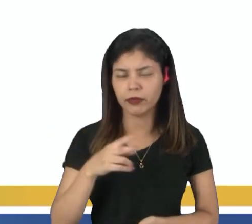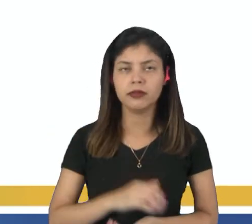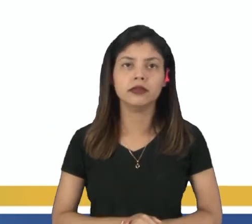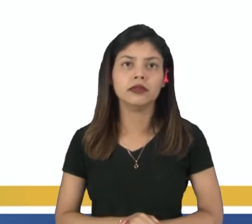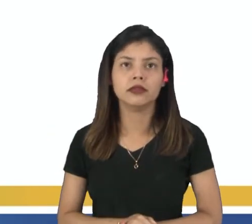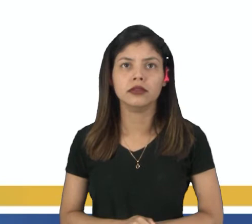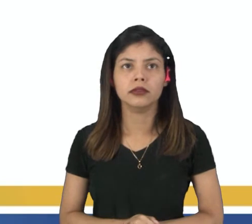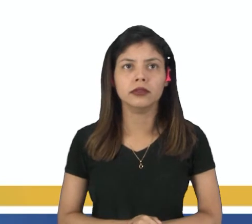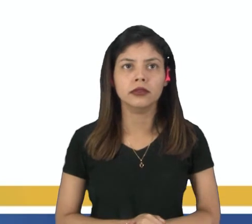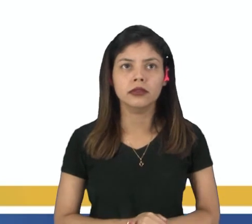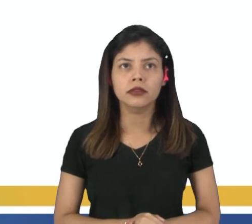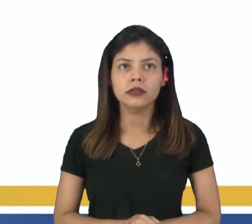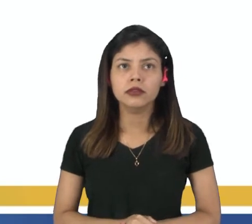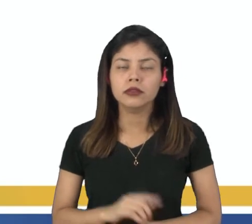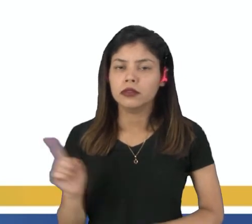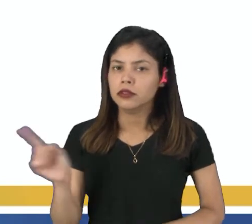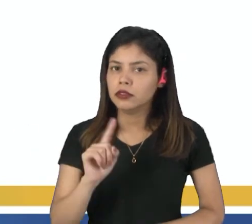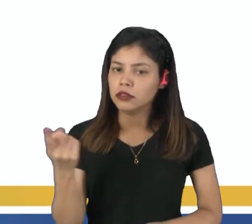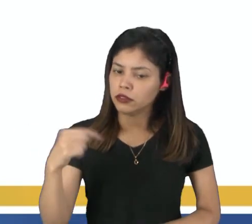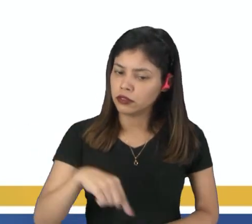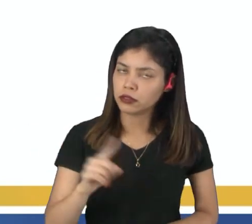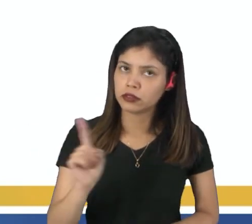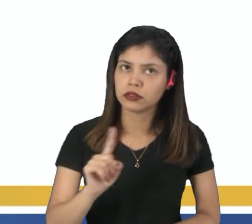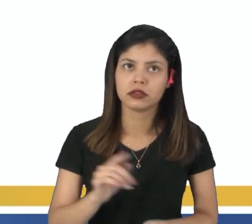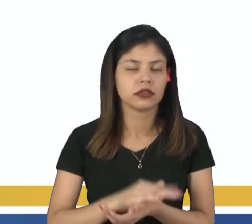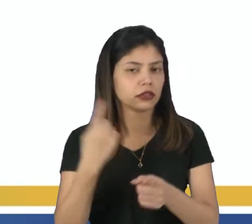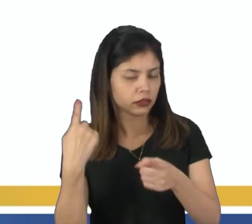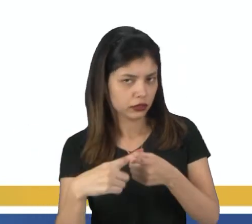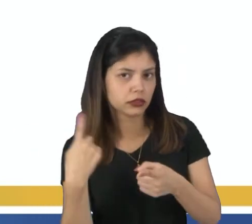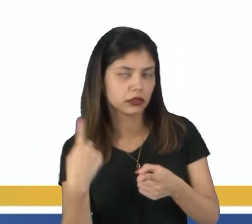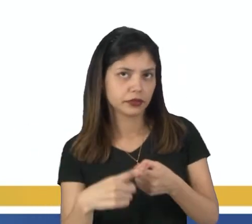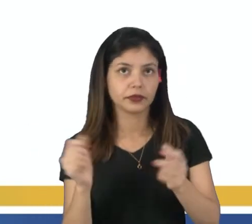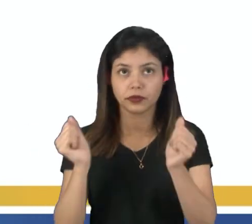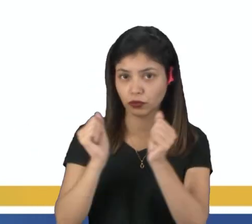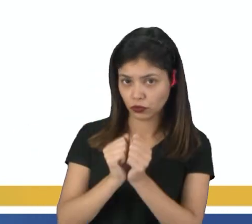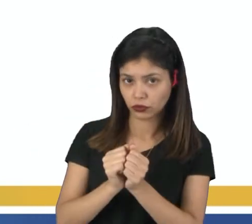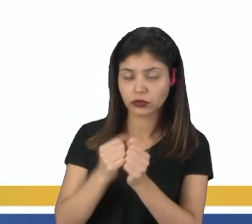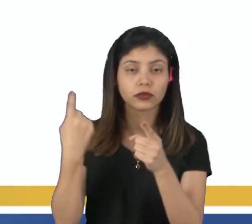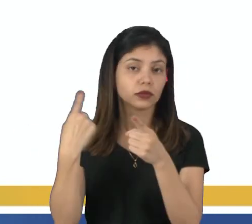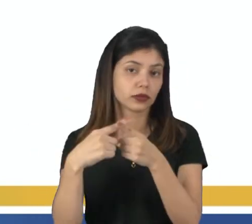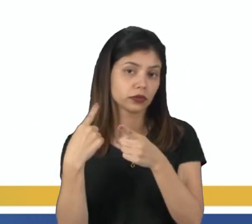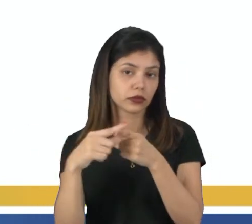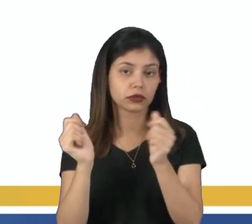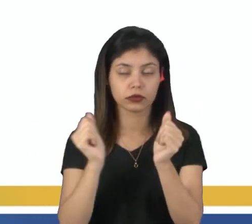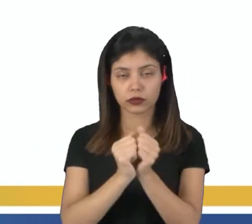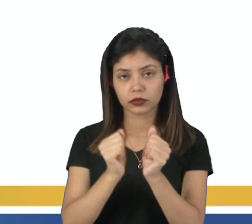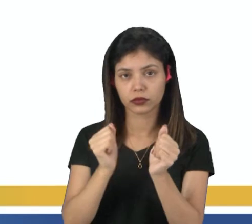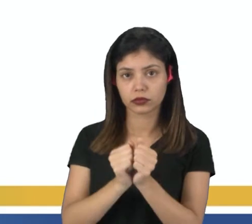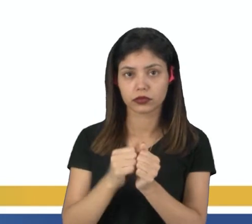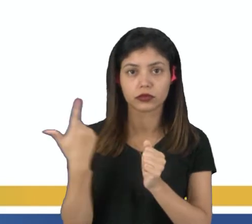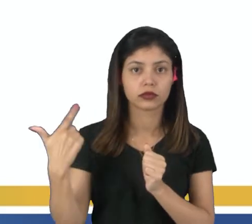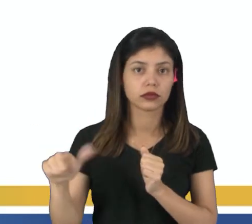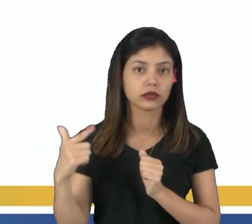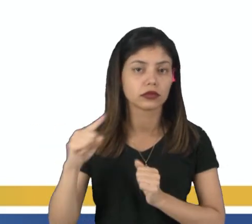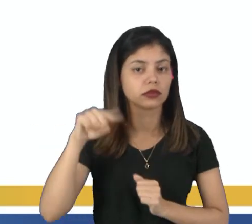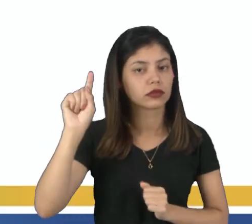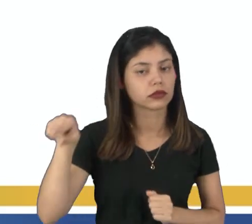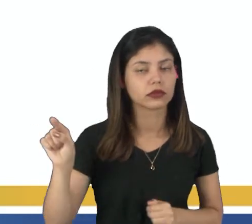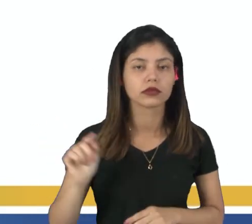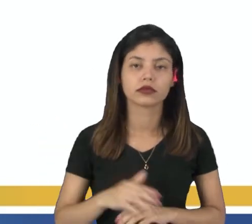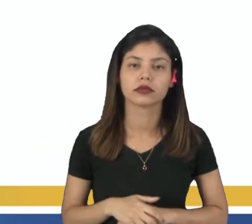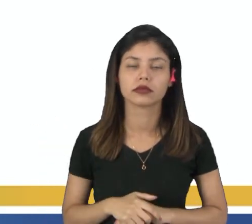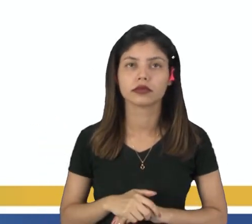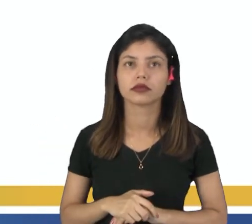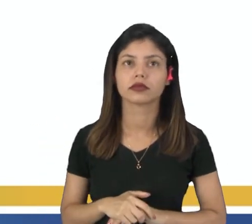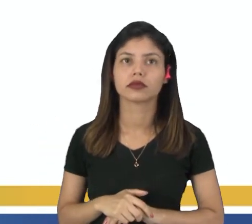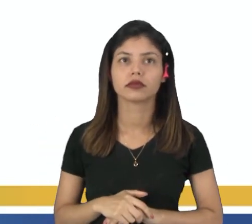verificar. Ele não veio porque estava doente. Veja que aqui nós temos mais uma